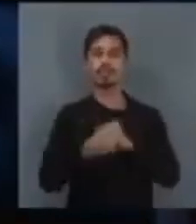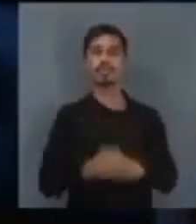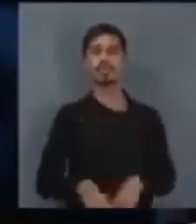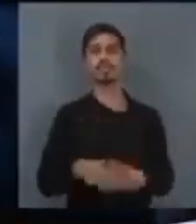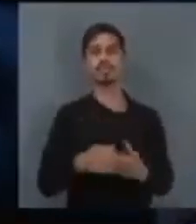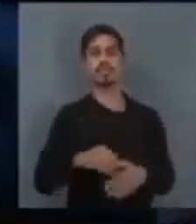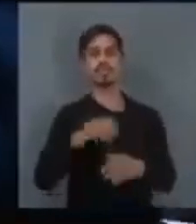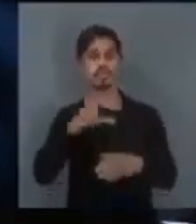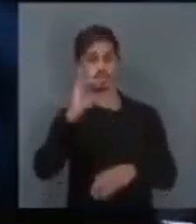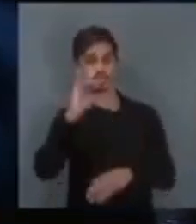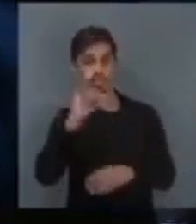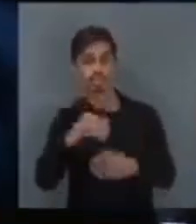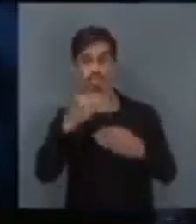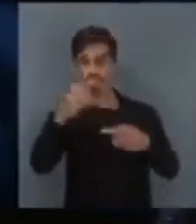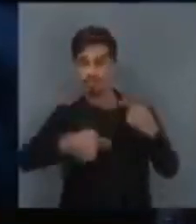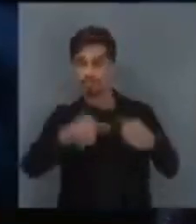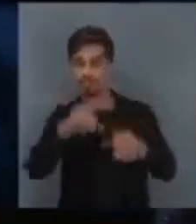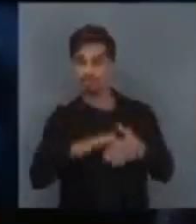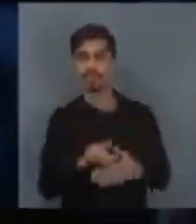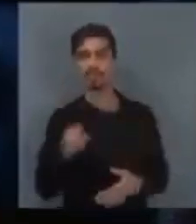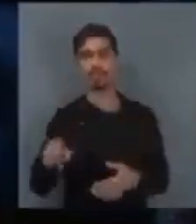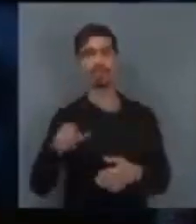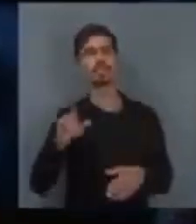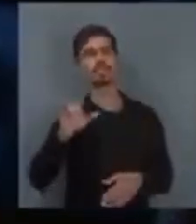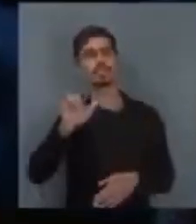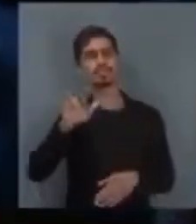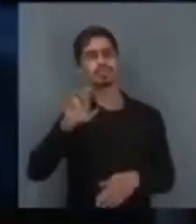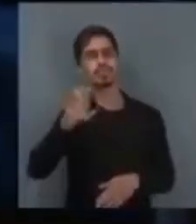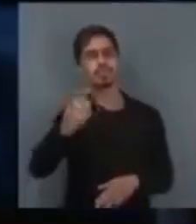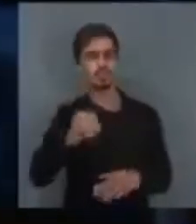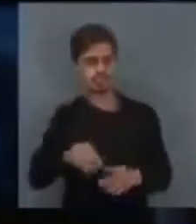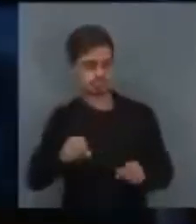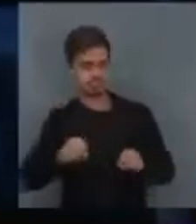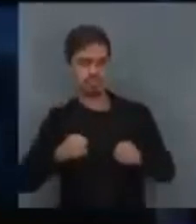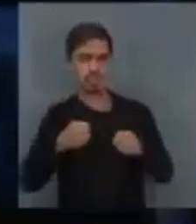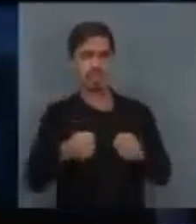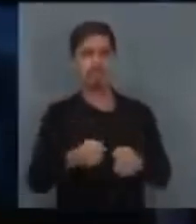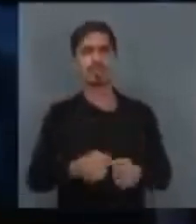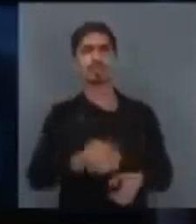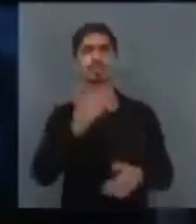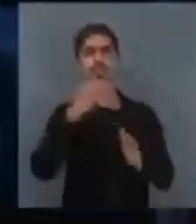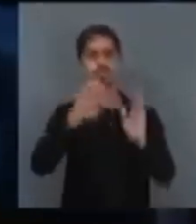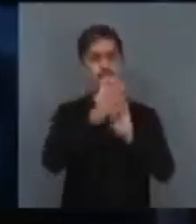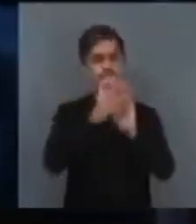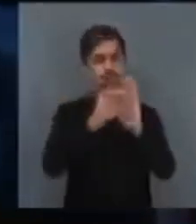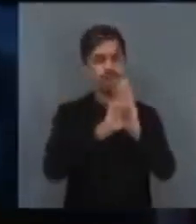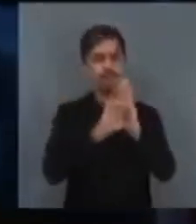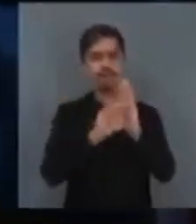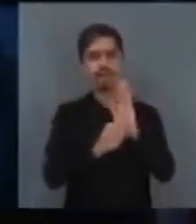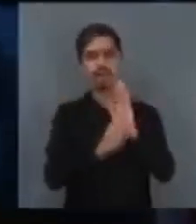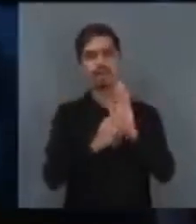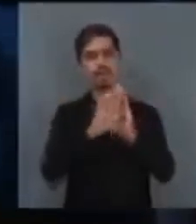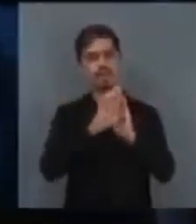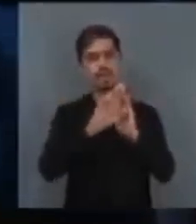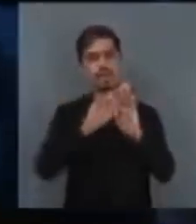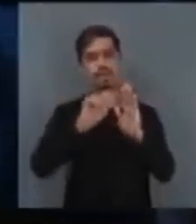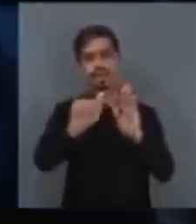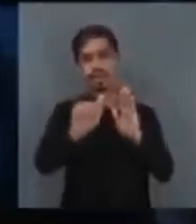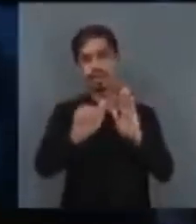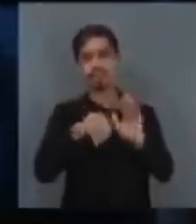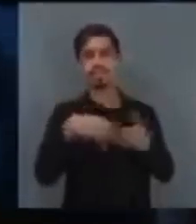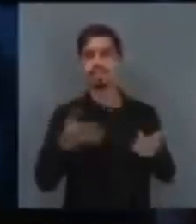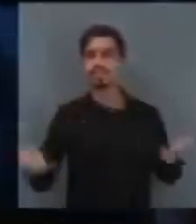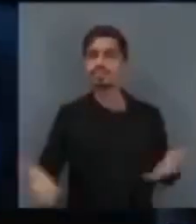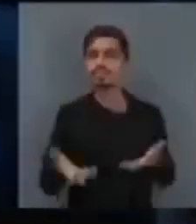1980, Silvino participou intensamente da luta pelo Estatuto da Criança e do Adolescente, mobilizando